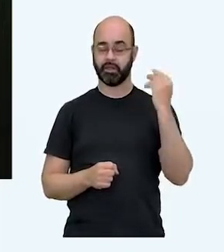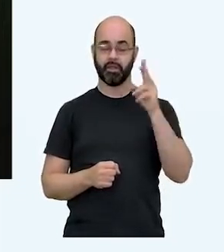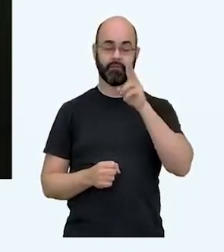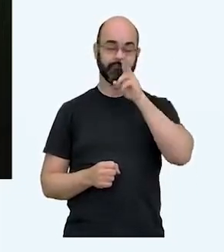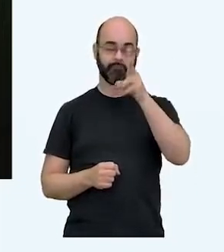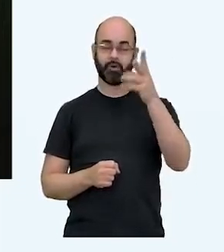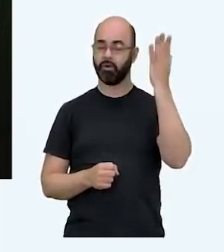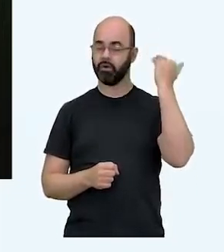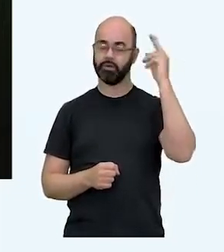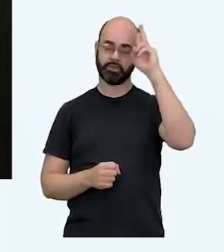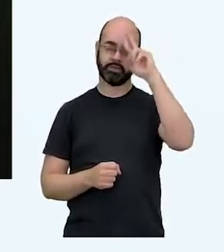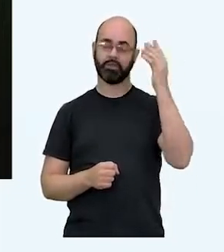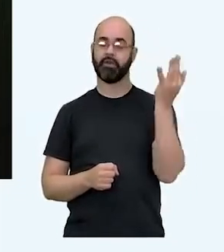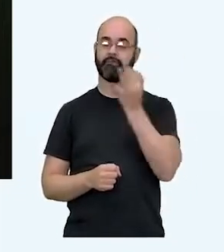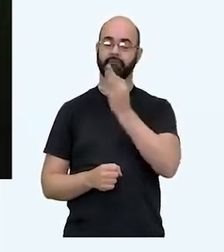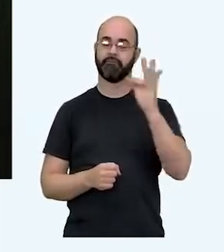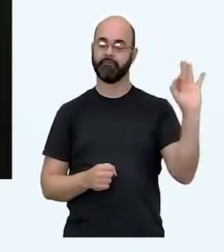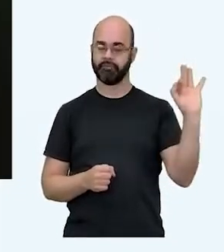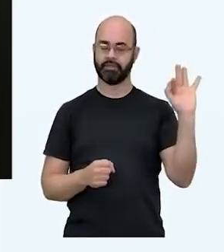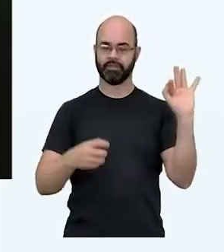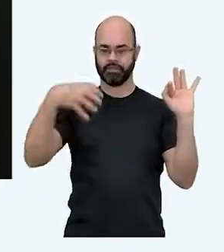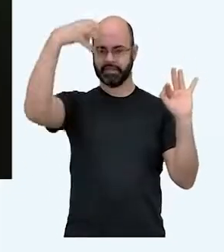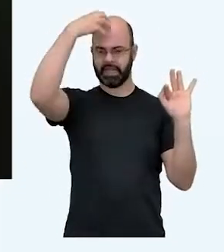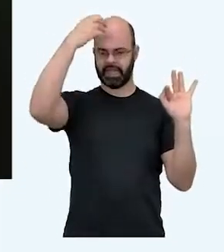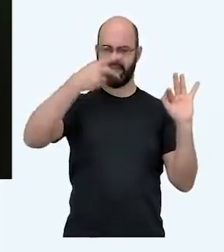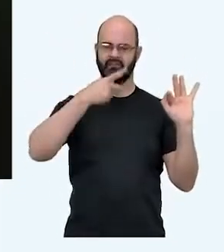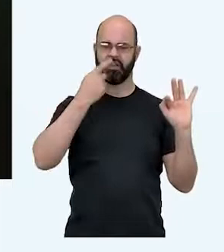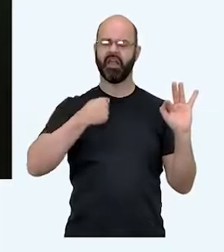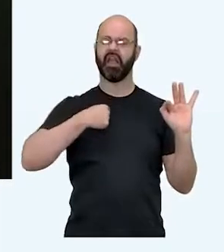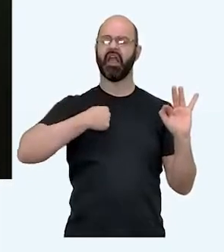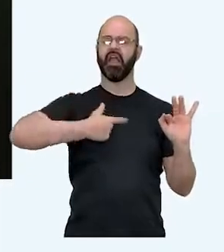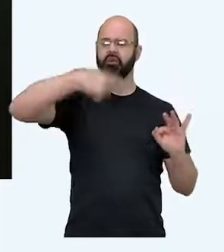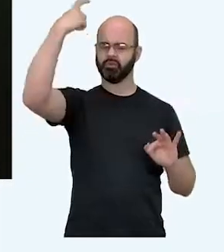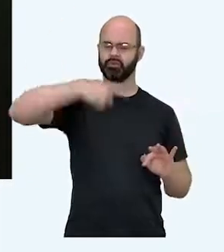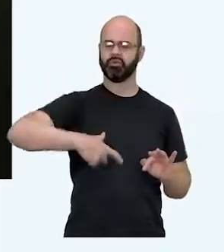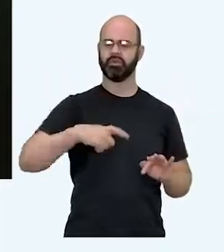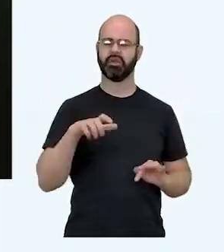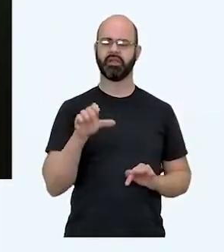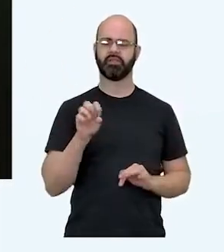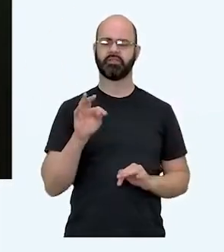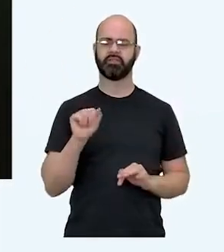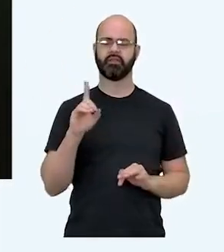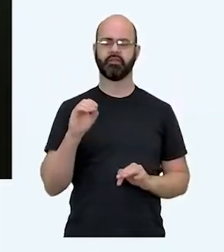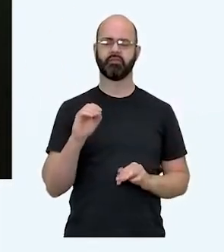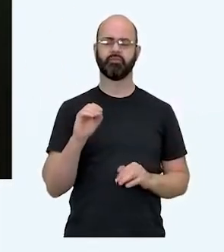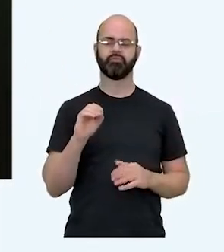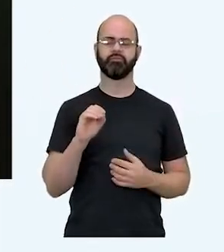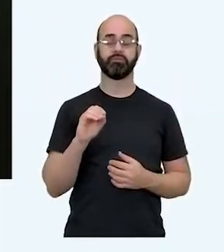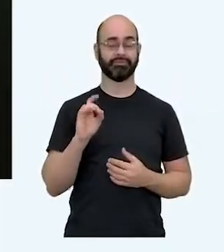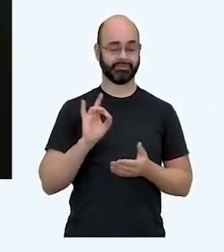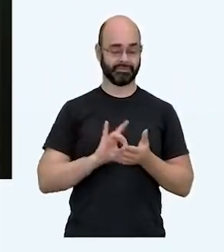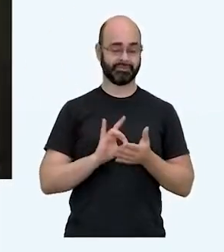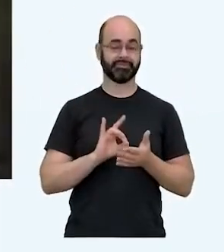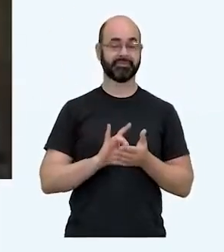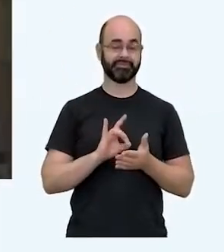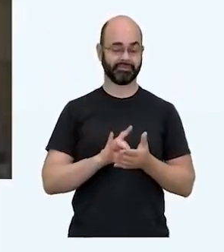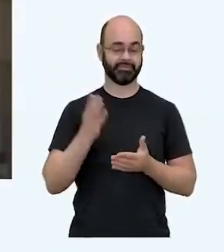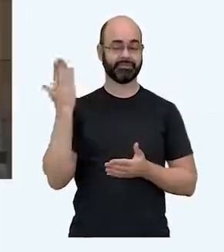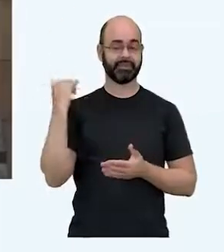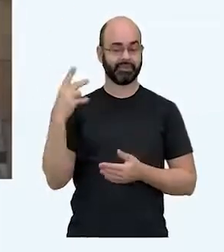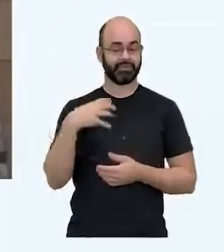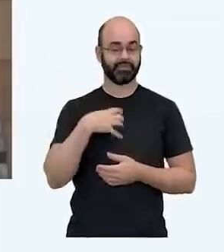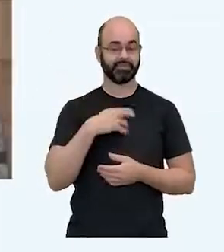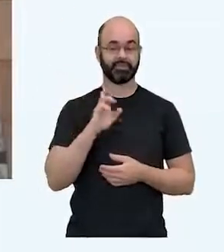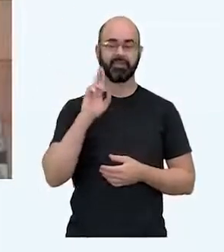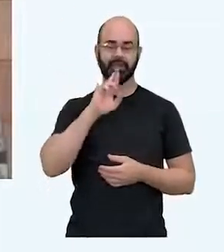na França, o Luís XIV, que disse: "O Estado sou eu". E ele tinha razão. Naquela época e com aquele tipo